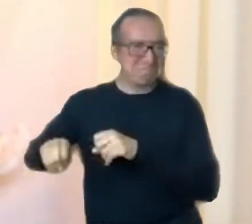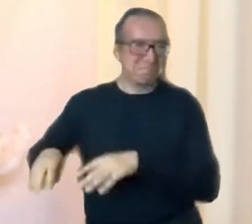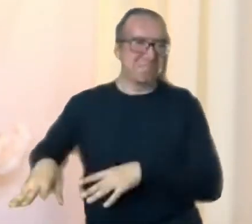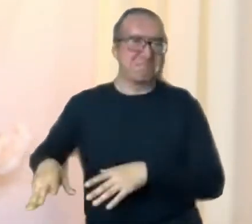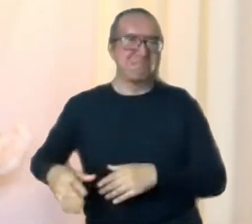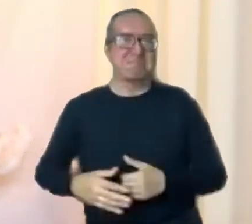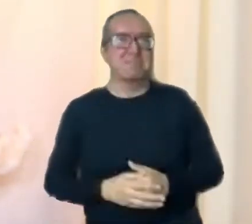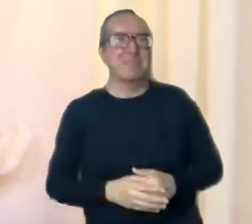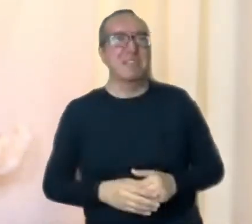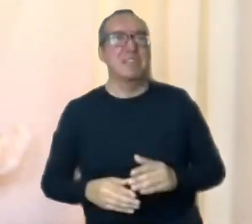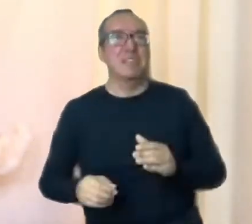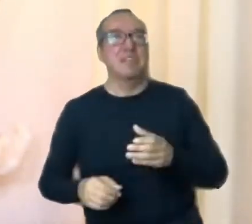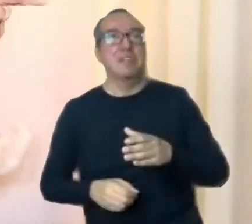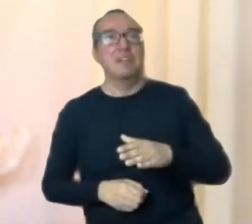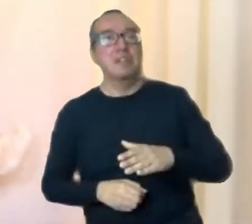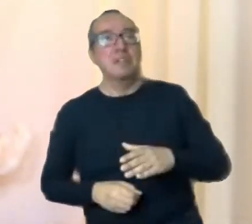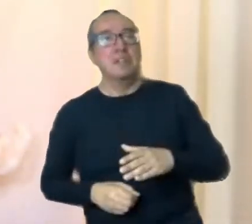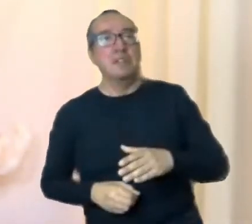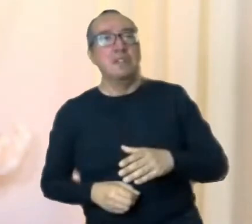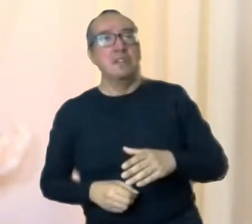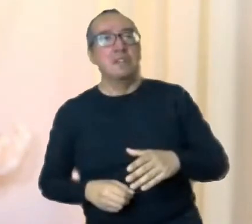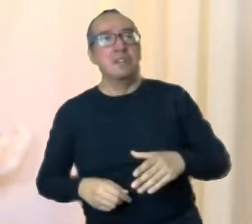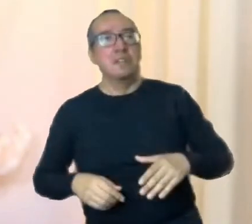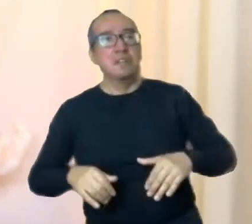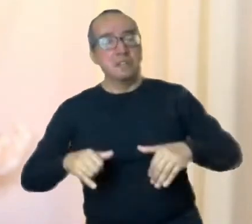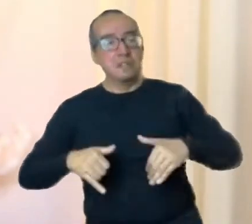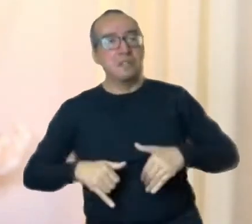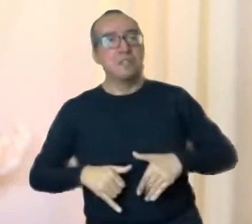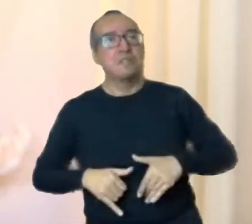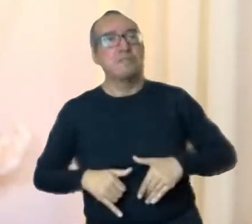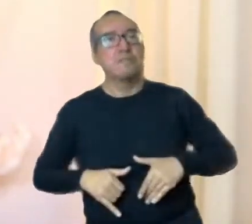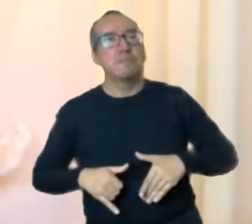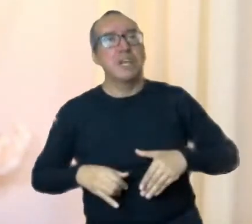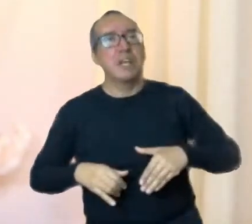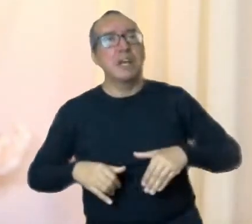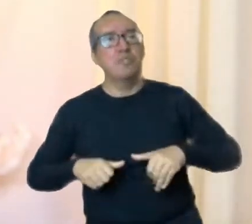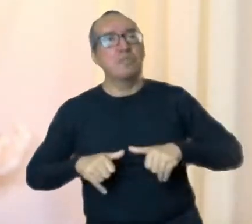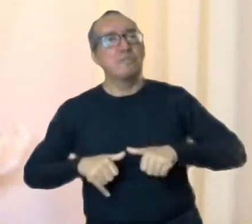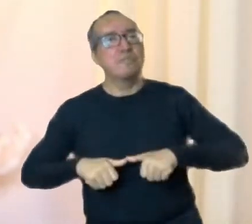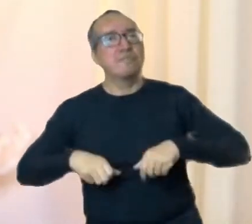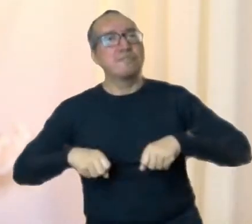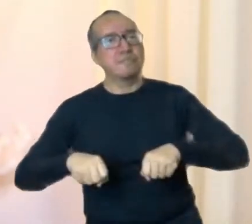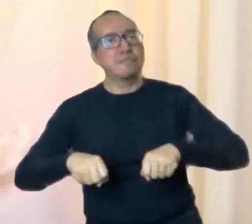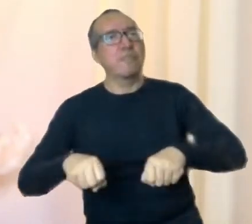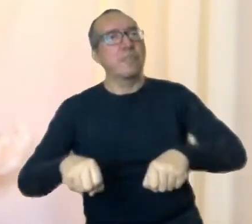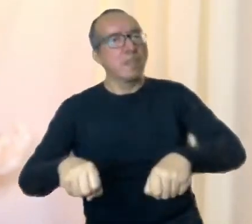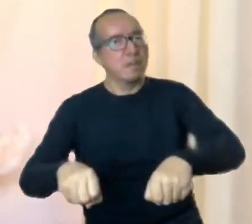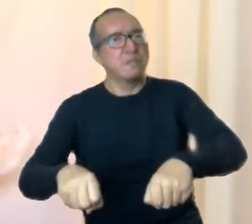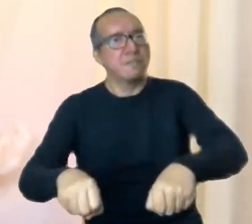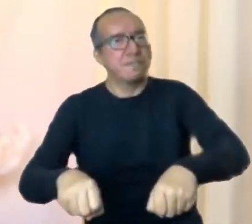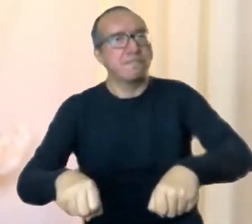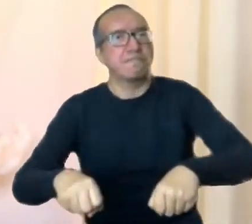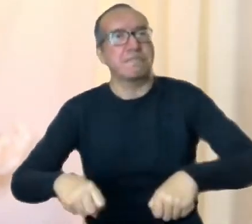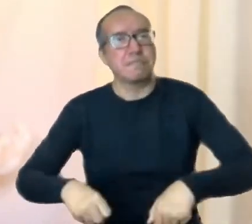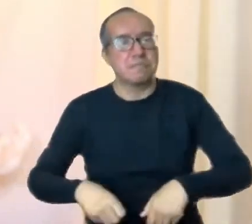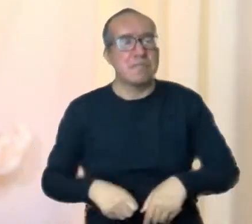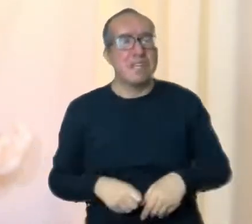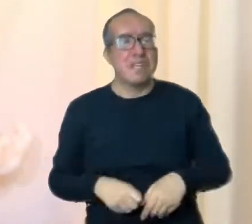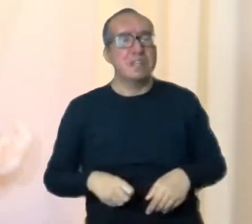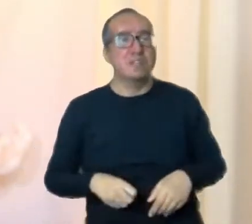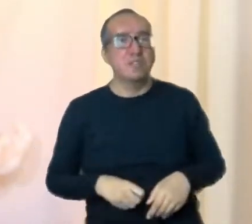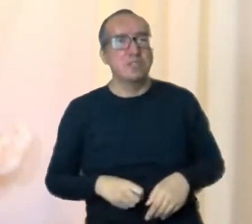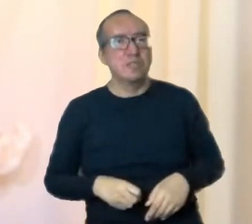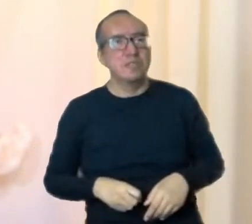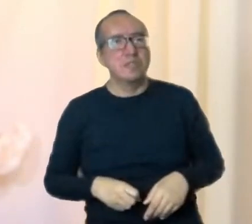mercado, o que ele faz? Ele doa? Não, ele joga fora. Quantas vezes nós já vimos nos noticiários, às vezes grandes